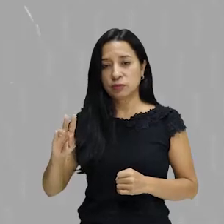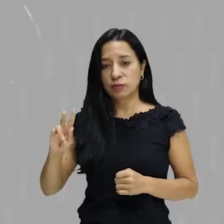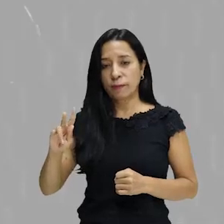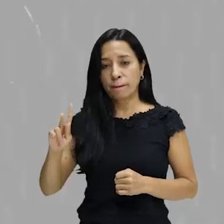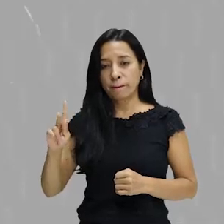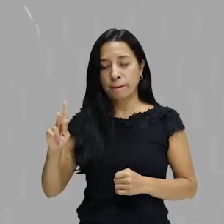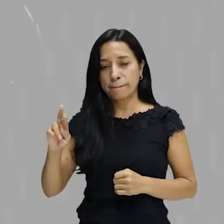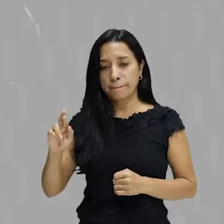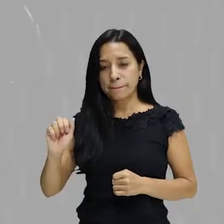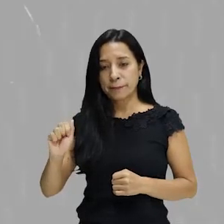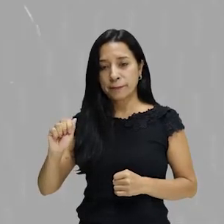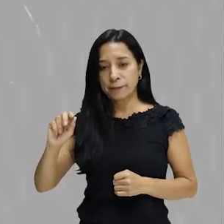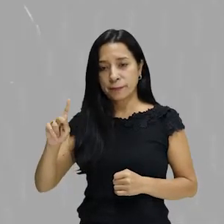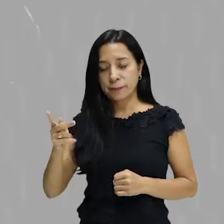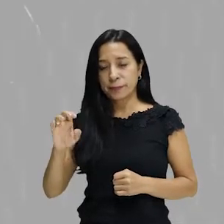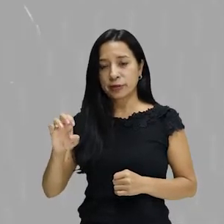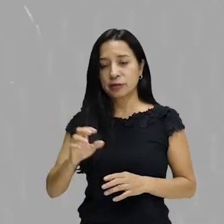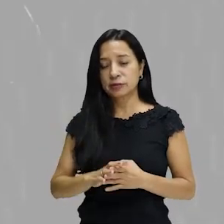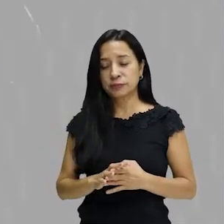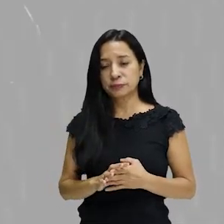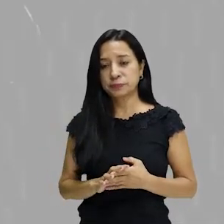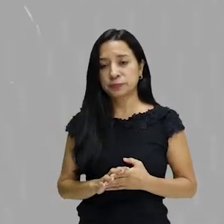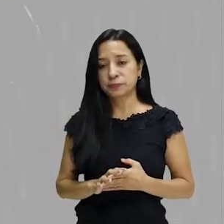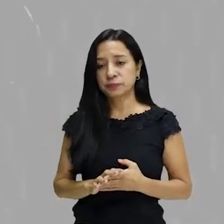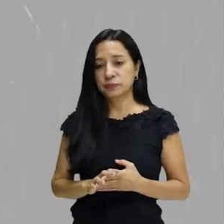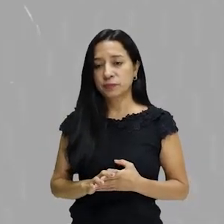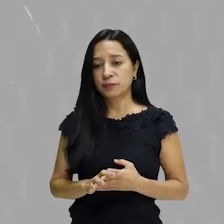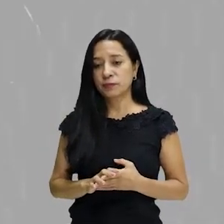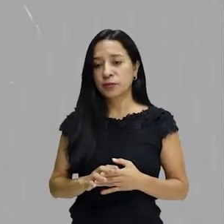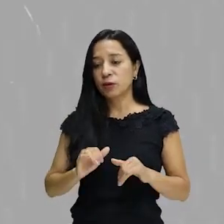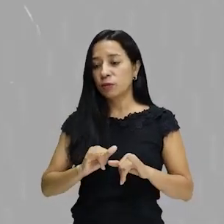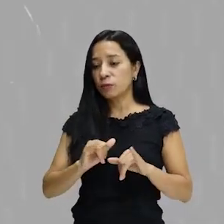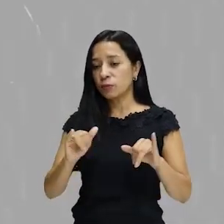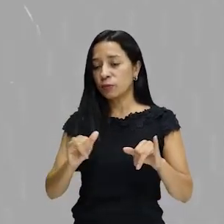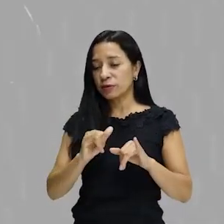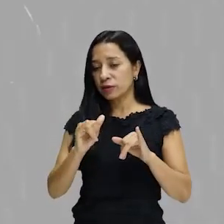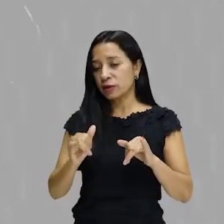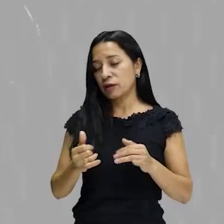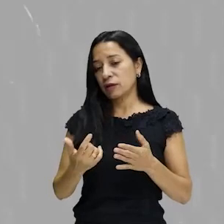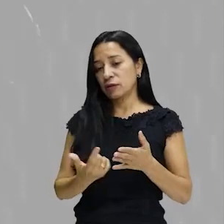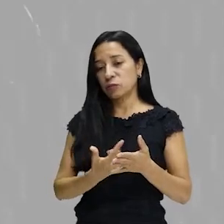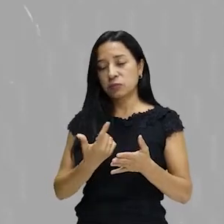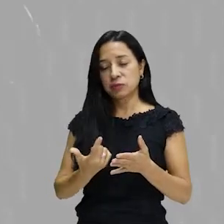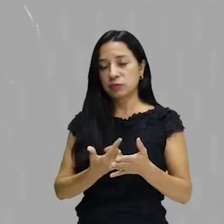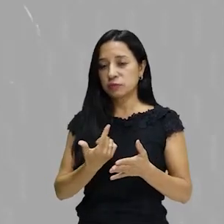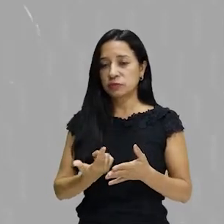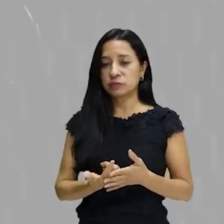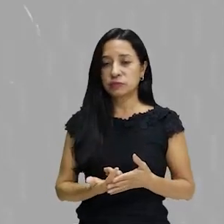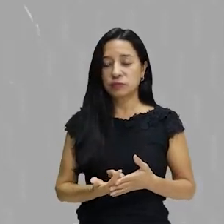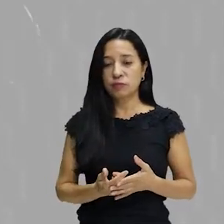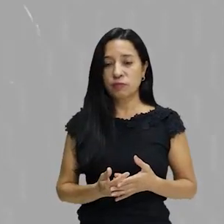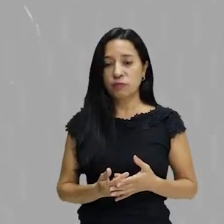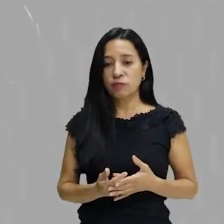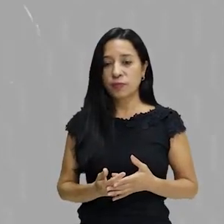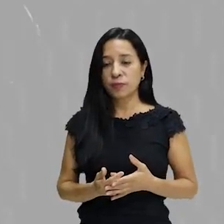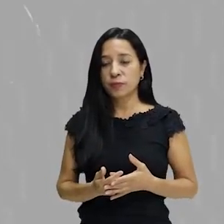discípulos na época do Brahe. Tanto é que eles publicaram coisas juntos, certo?